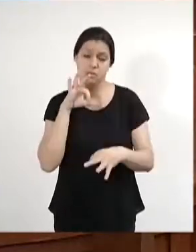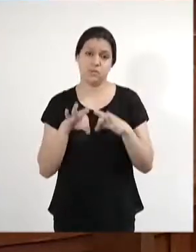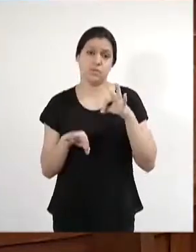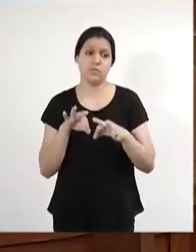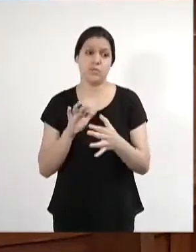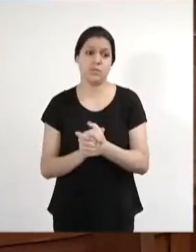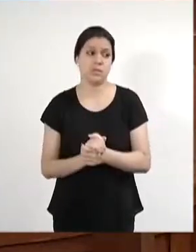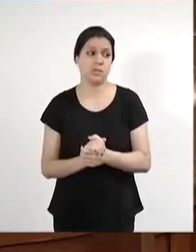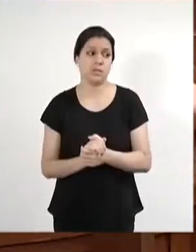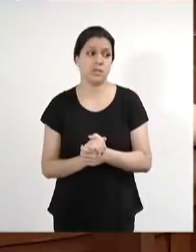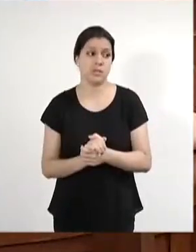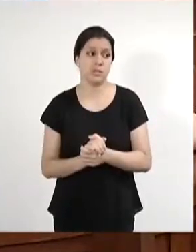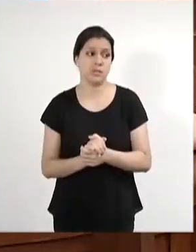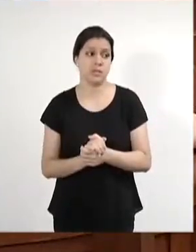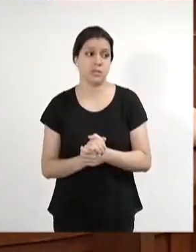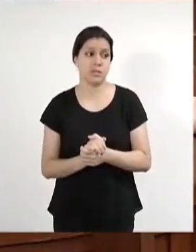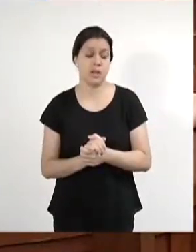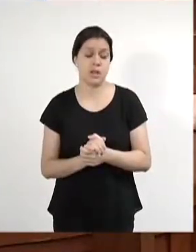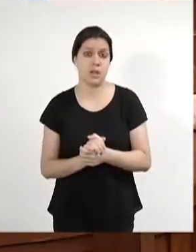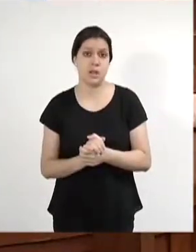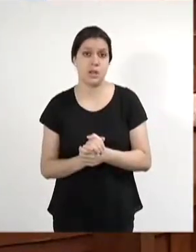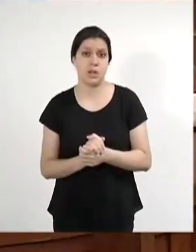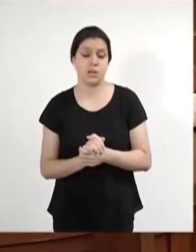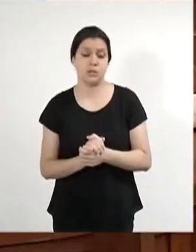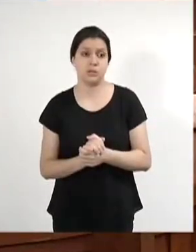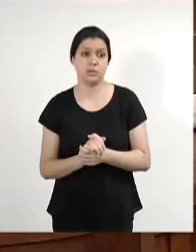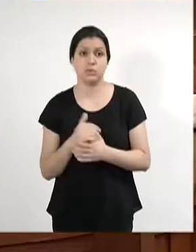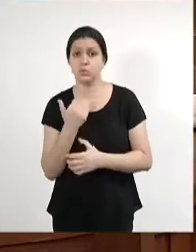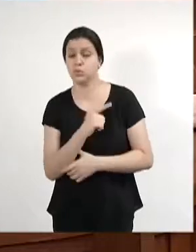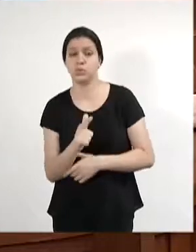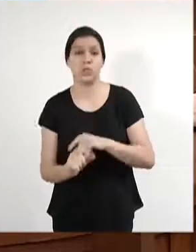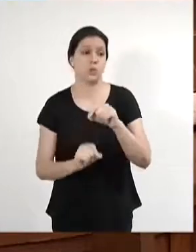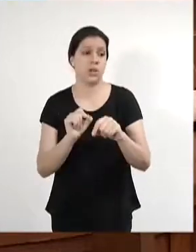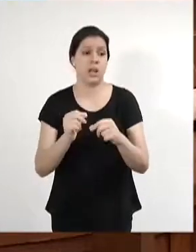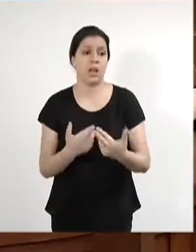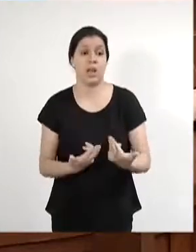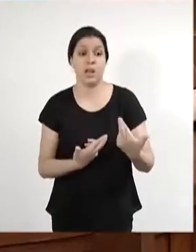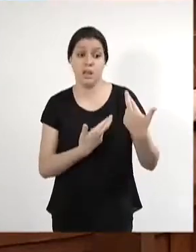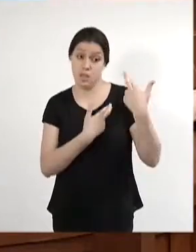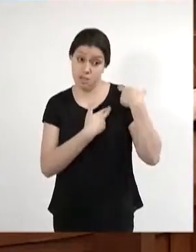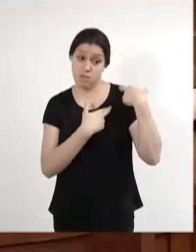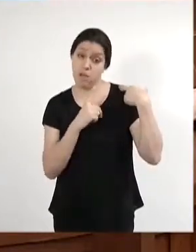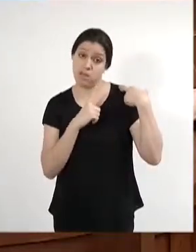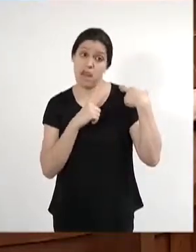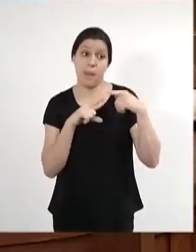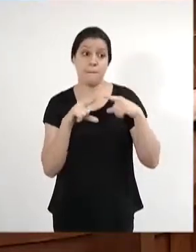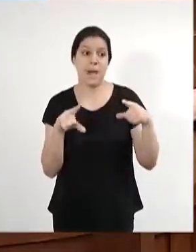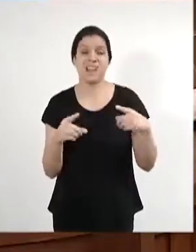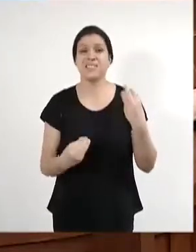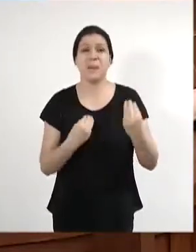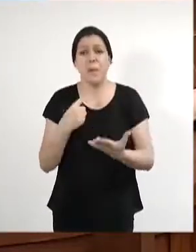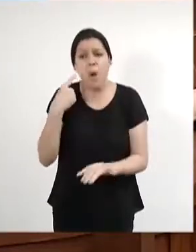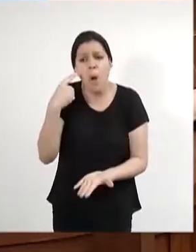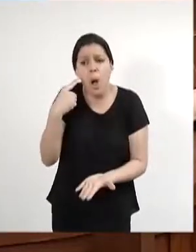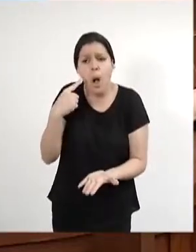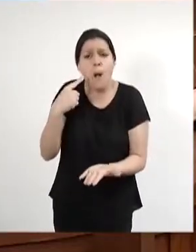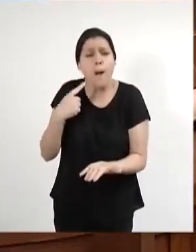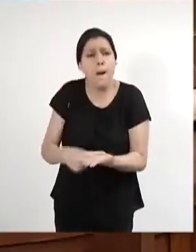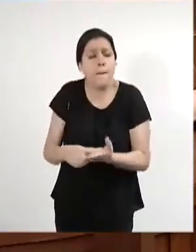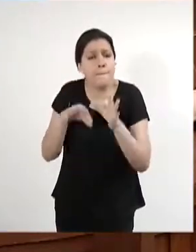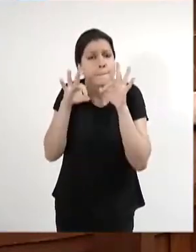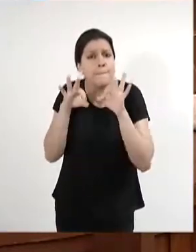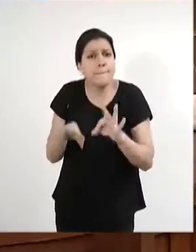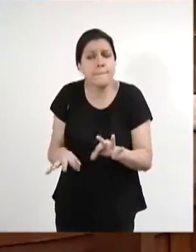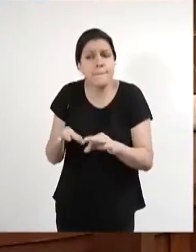a responsabilidade, ou a responsabilidade ele até tem, mas o compromisso, o